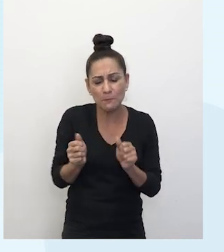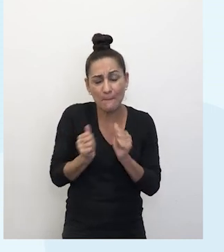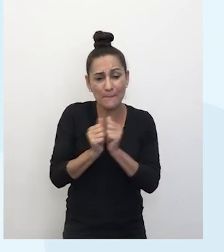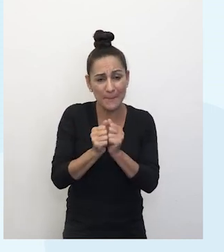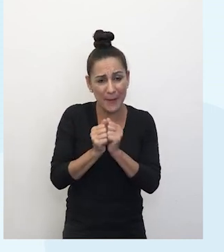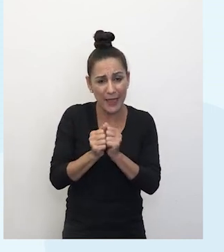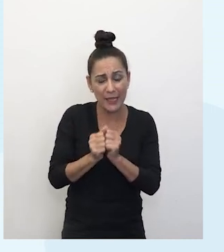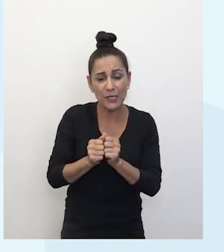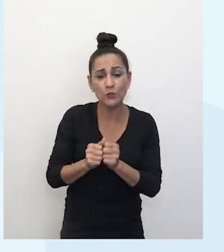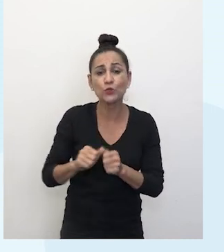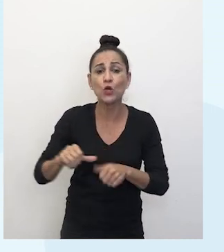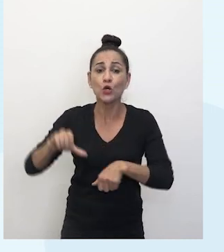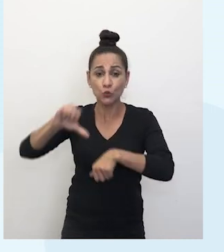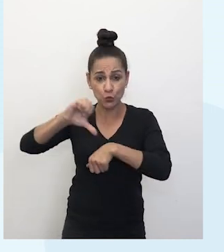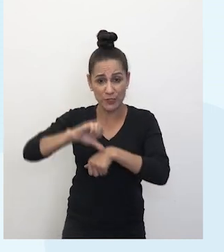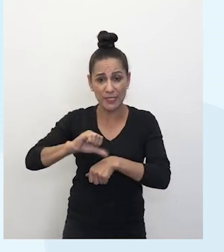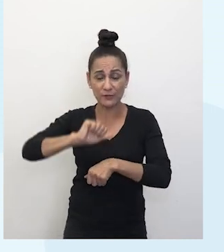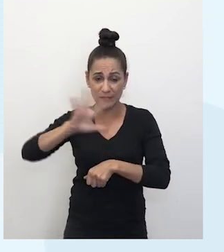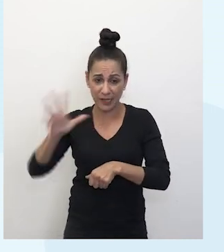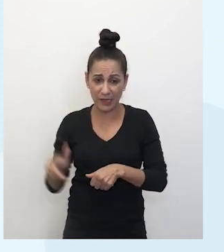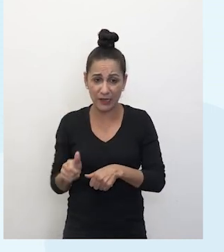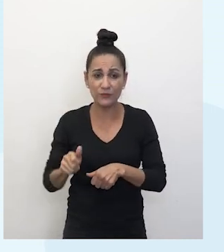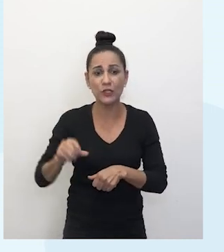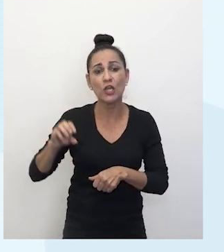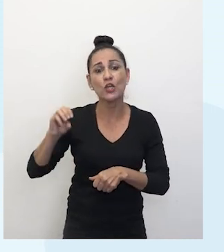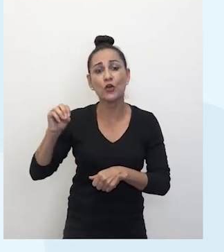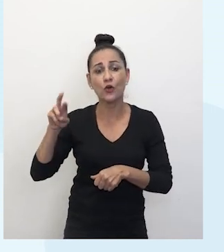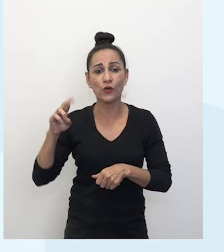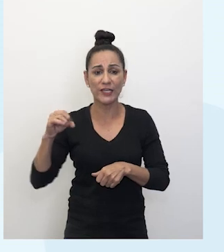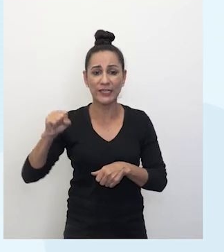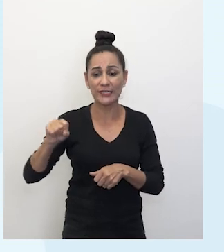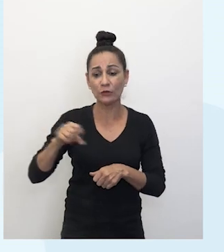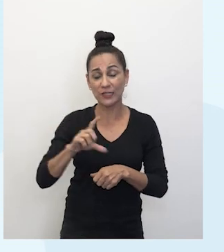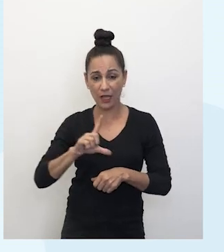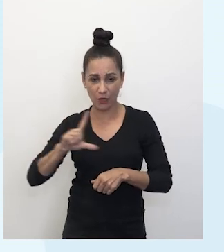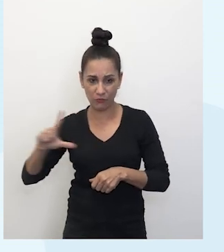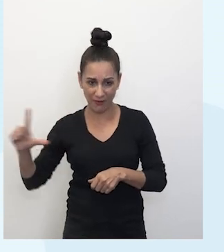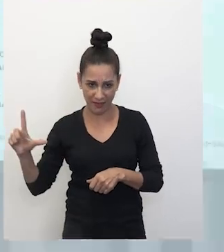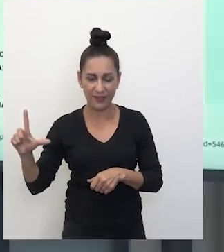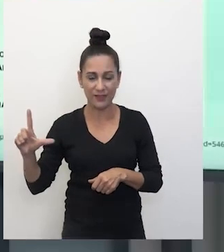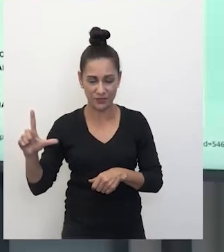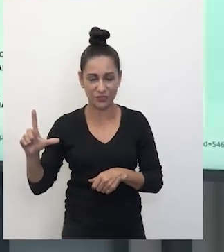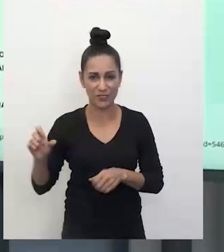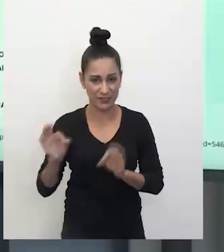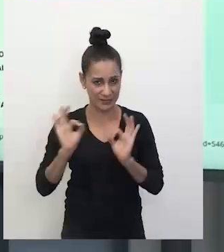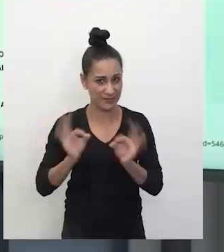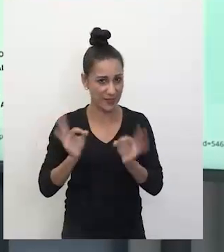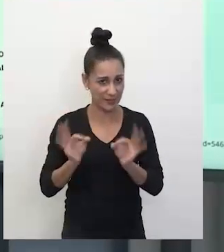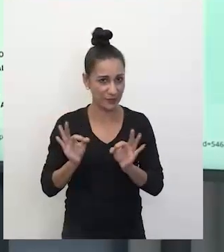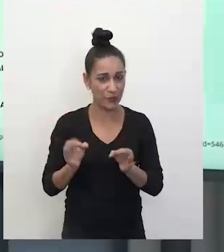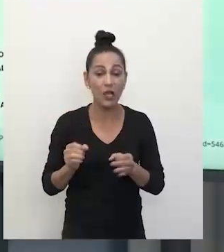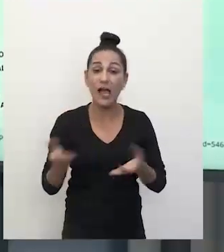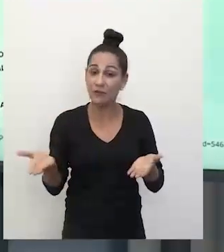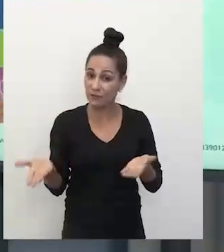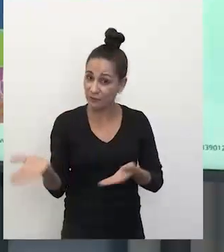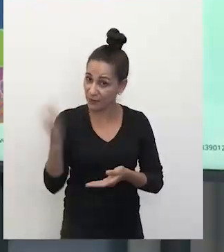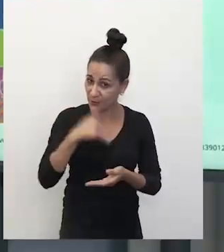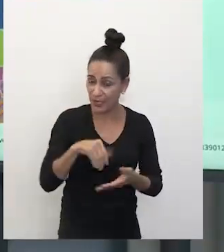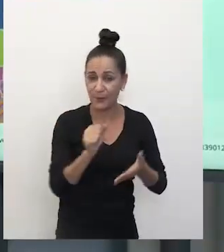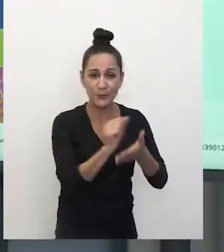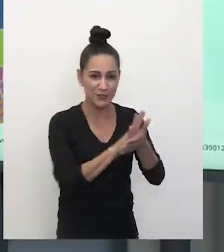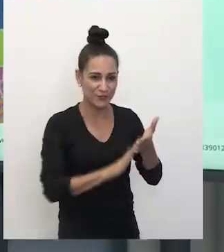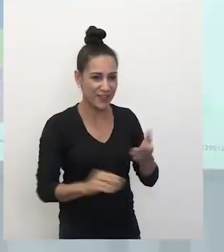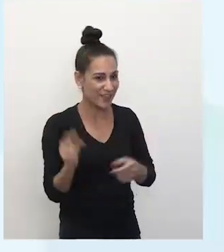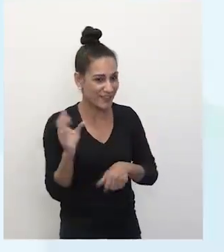centro da África EA oriental que está ao leste do continente africano Tá certo vamos aí para uma atividade rapidinho